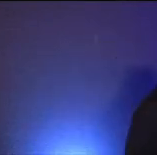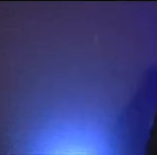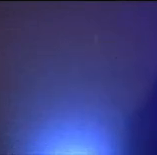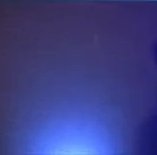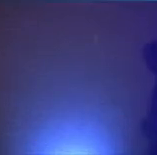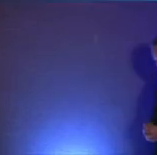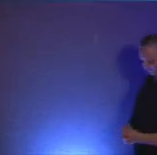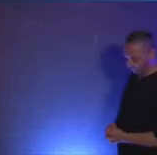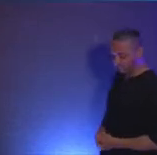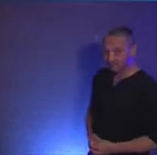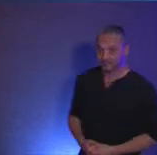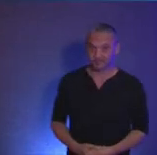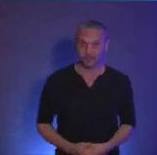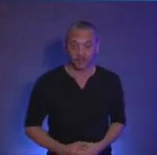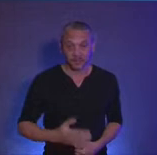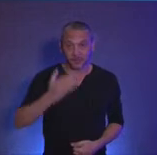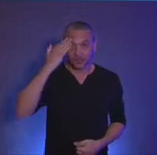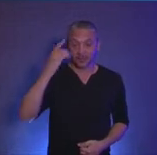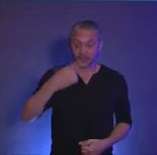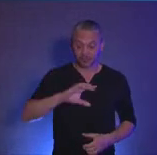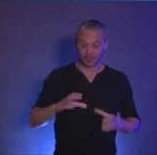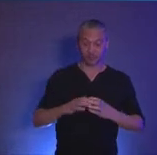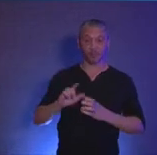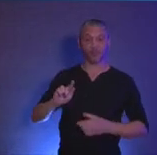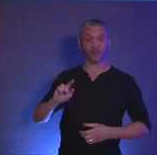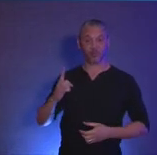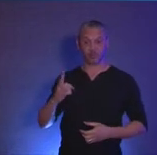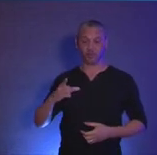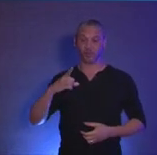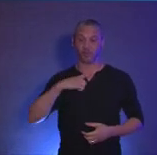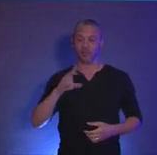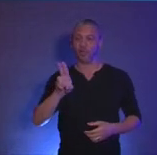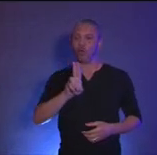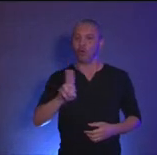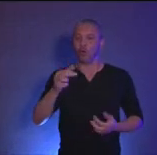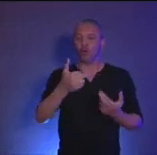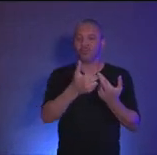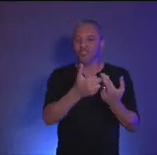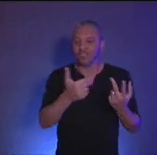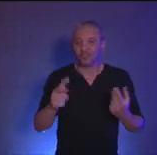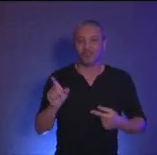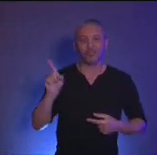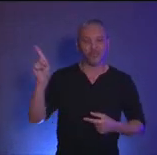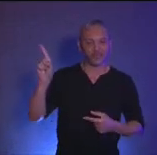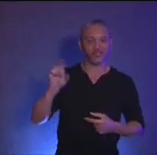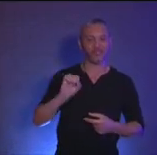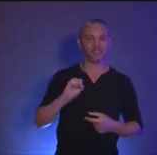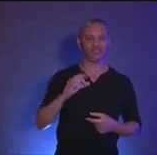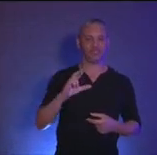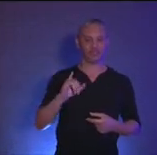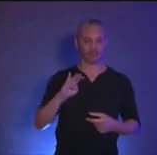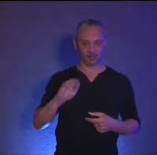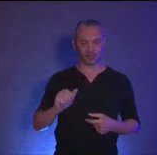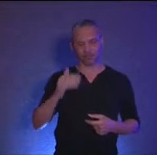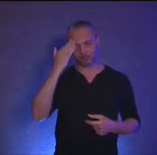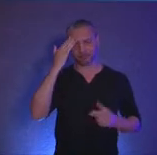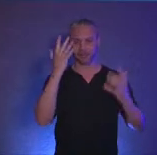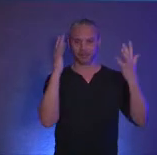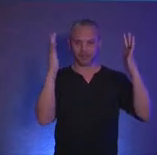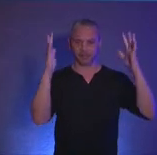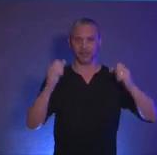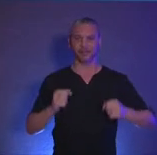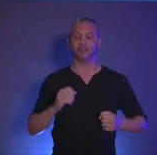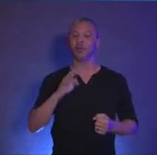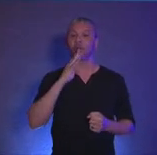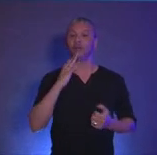Obrigada, Bruno. E só um parênteses, a gente do Geoendo Fato Fake já utilizou várias vezes. Escreva, então, parabéns. Bom,